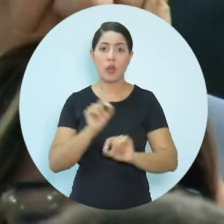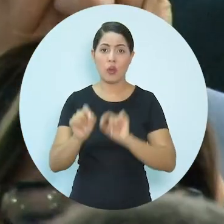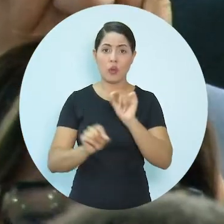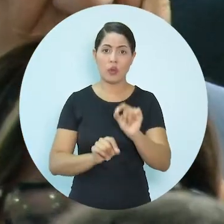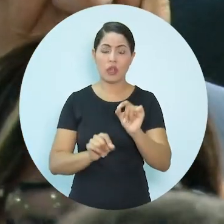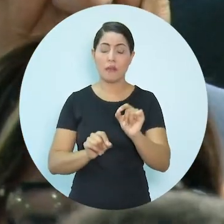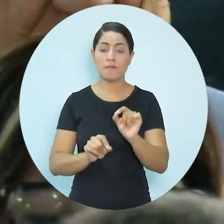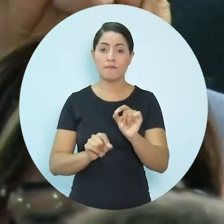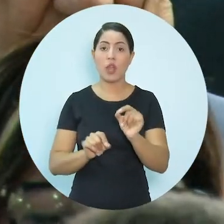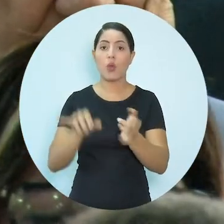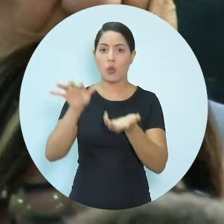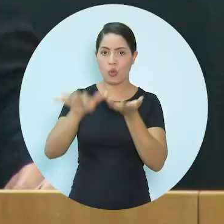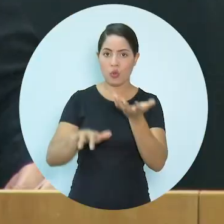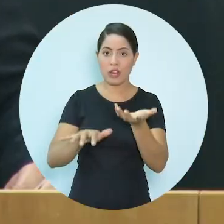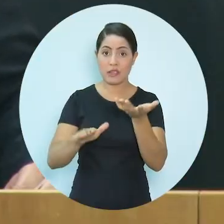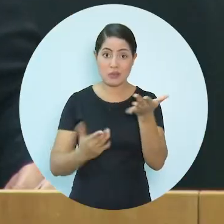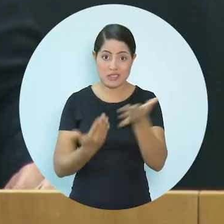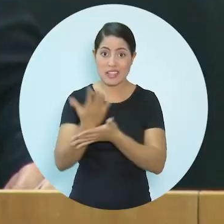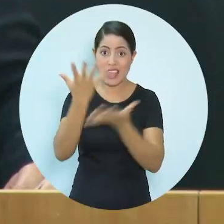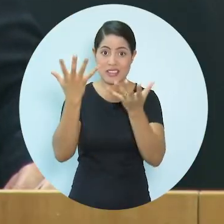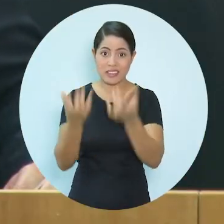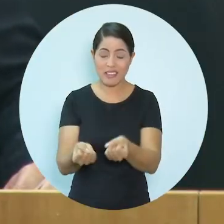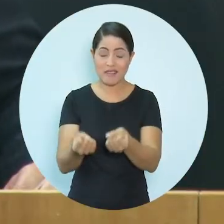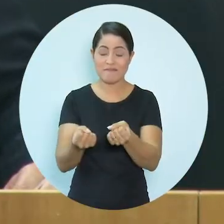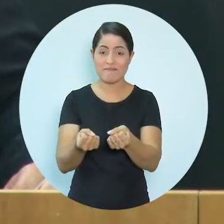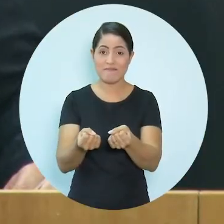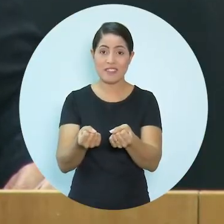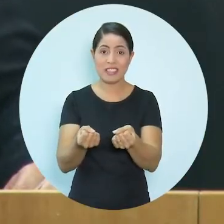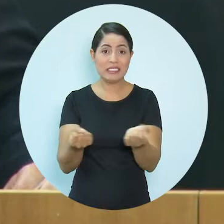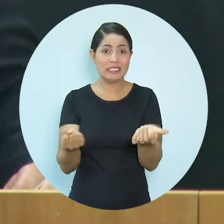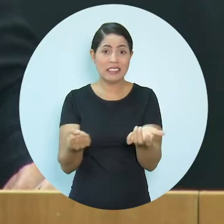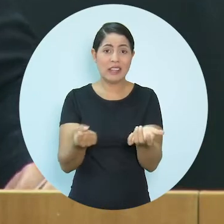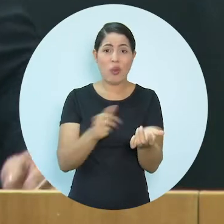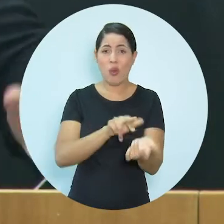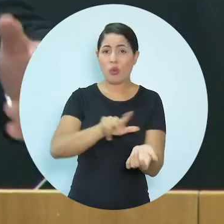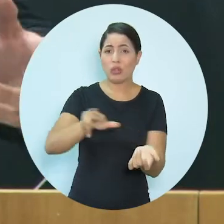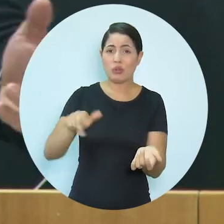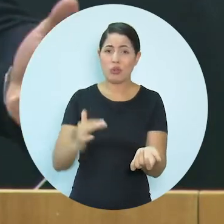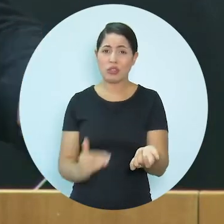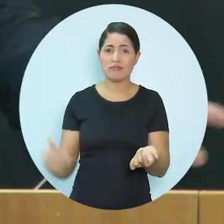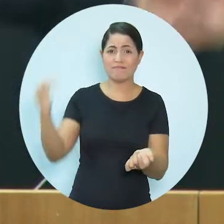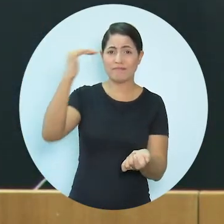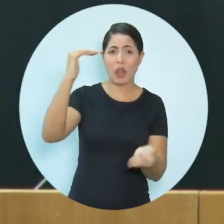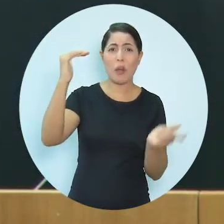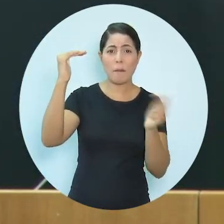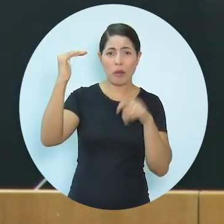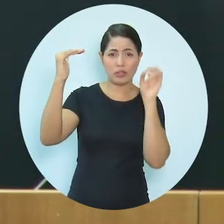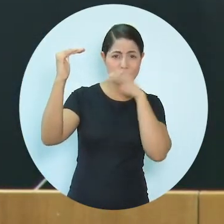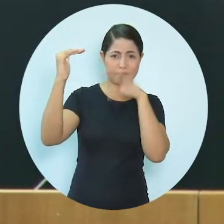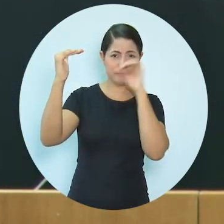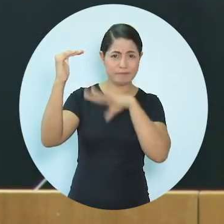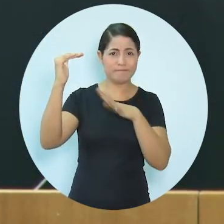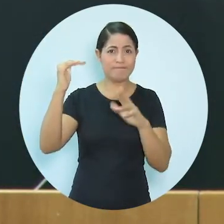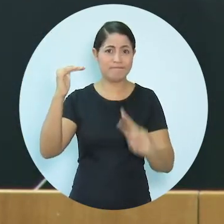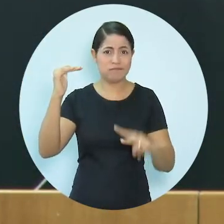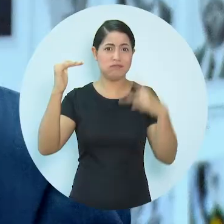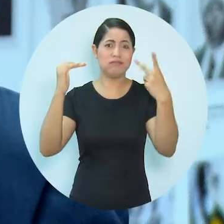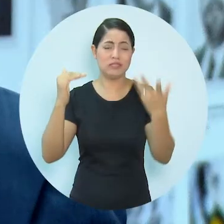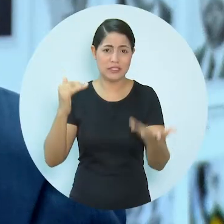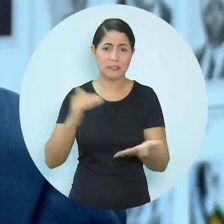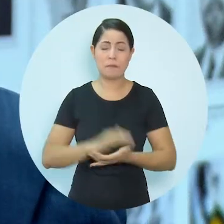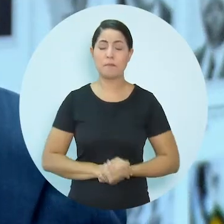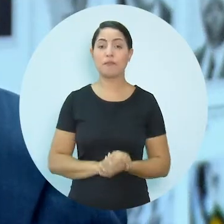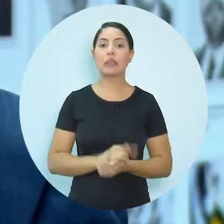como aprovada pelo Congresso, pode prevenir ilegalidades e desvios de conduta de agentes públicos.